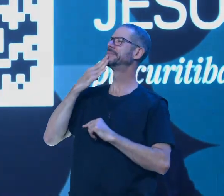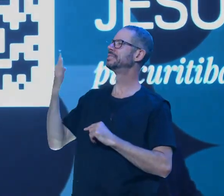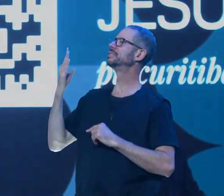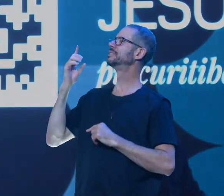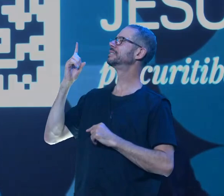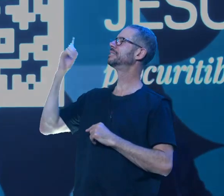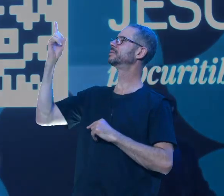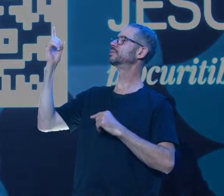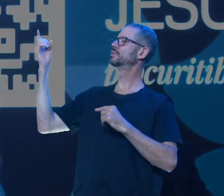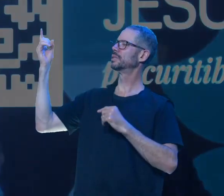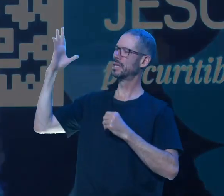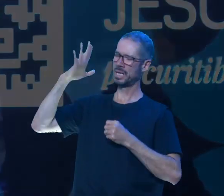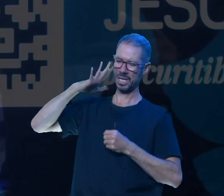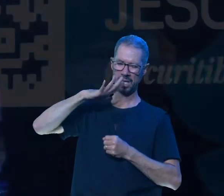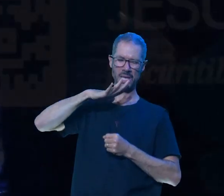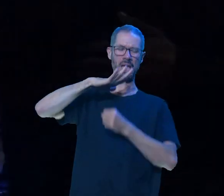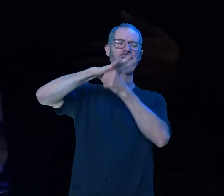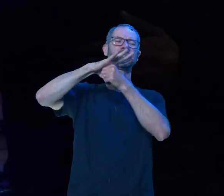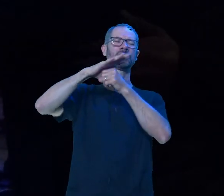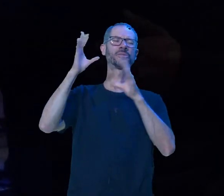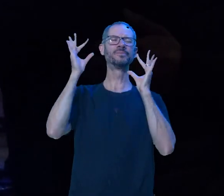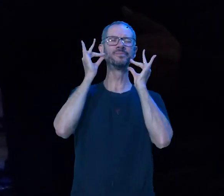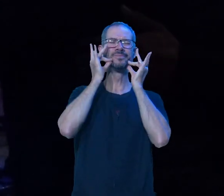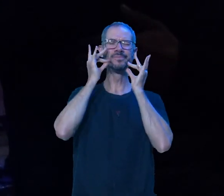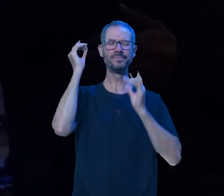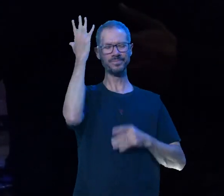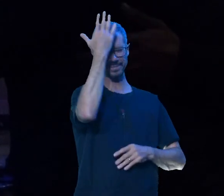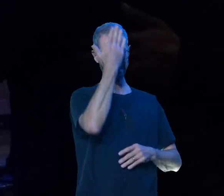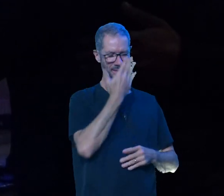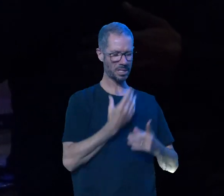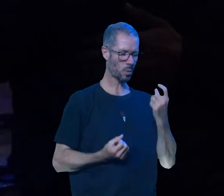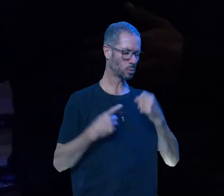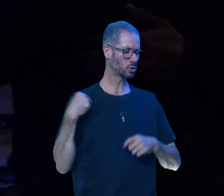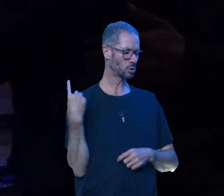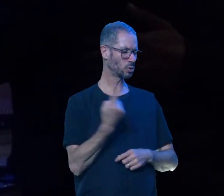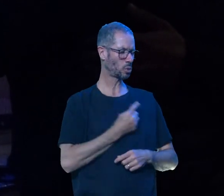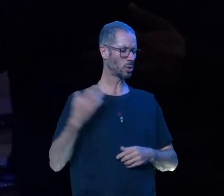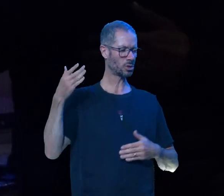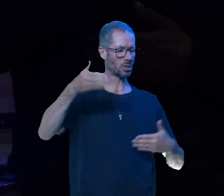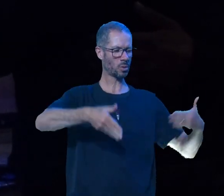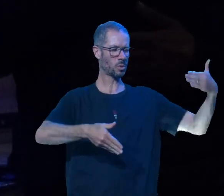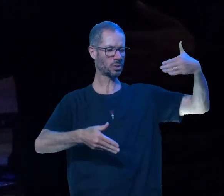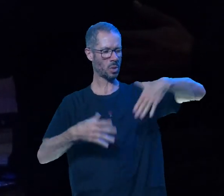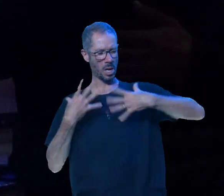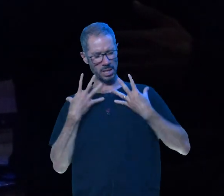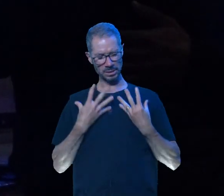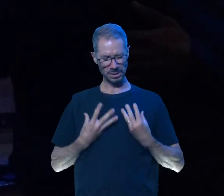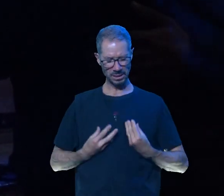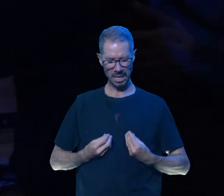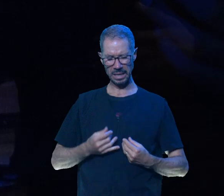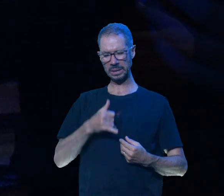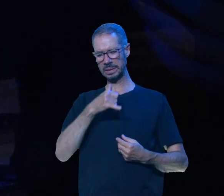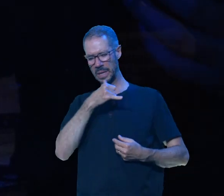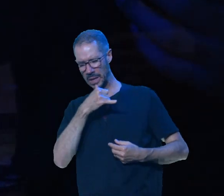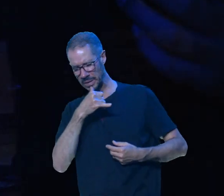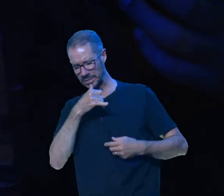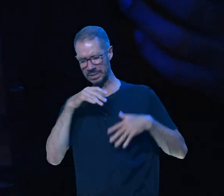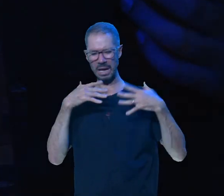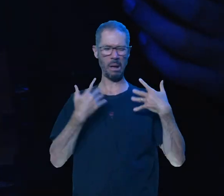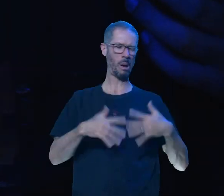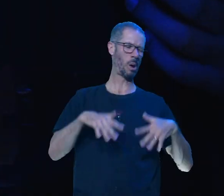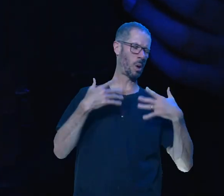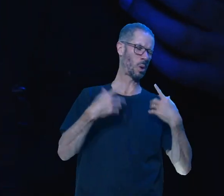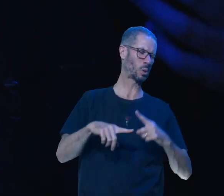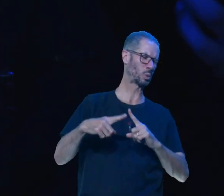hoje, nos enche com mais e mais a tua presença. Alguns de nós chegaram aqui hoje, Deus, cansados, desanimados, sobrecarregados,